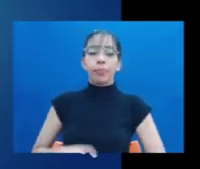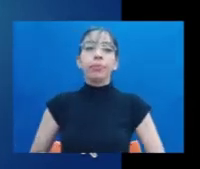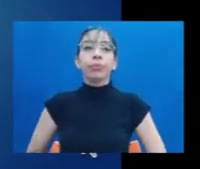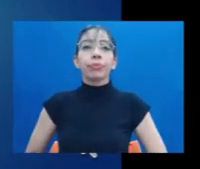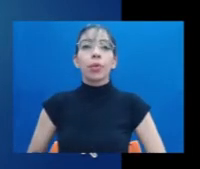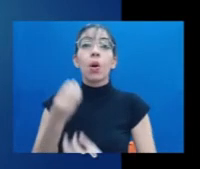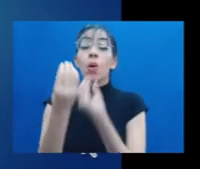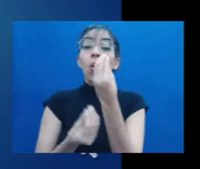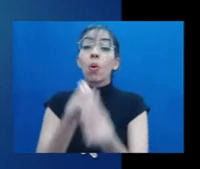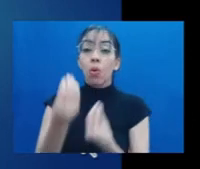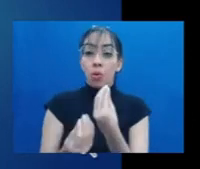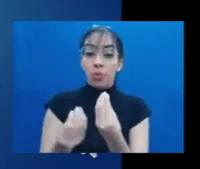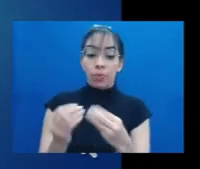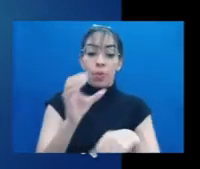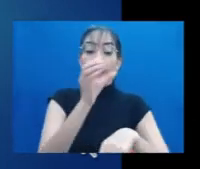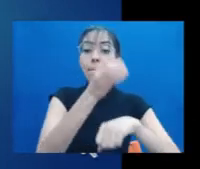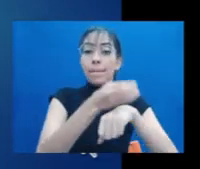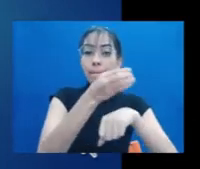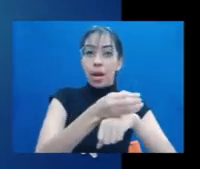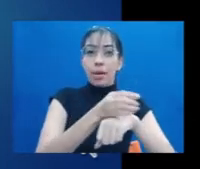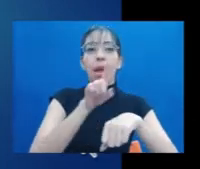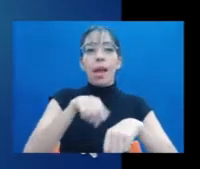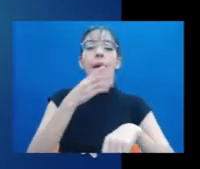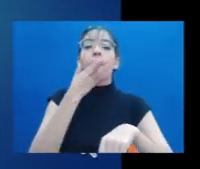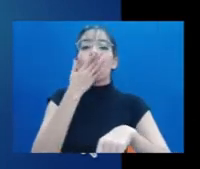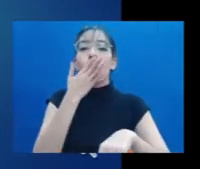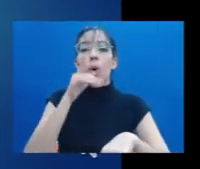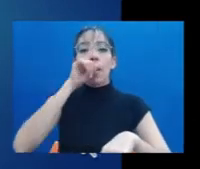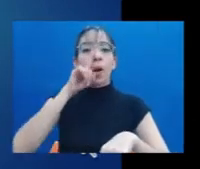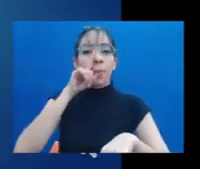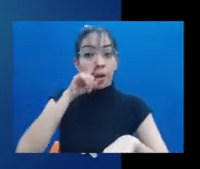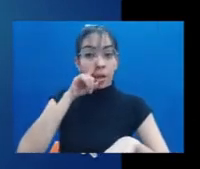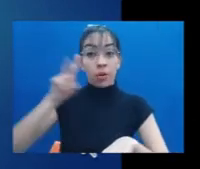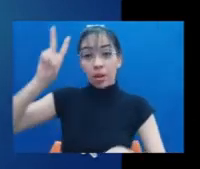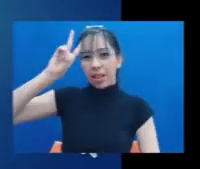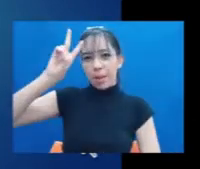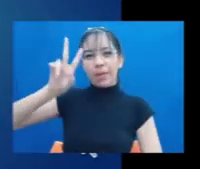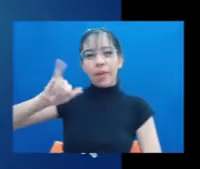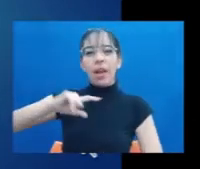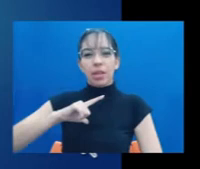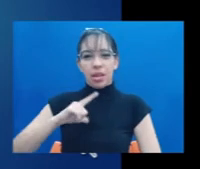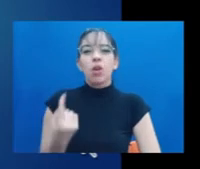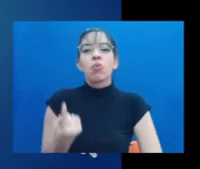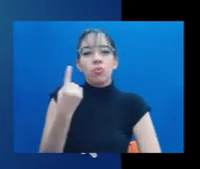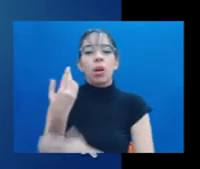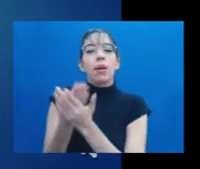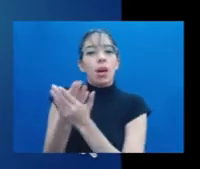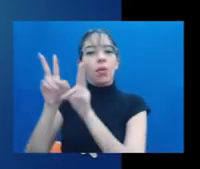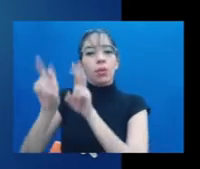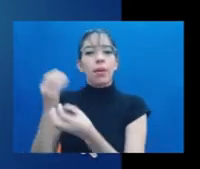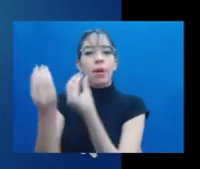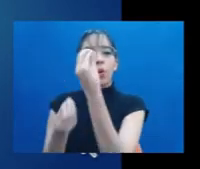O código de armazenamento desse produto é o amarelo. Quero ressaltar aqui que nós teremos uma aula que abordará